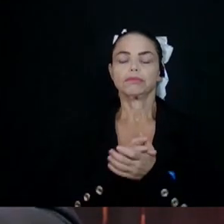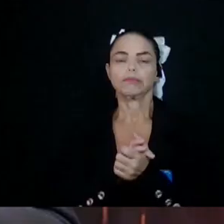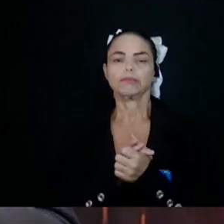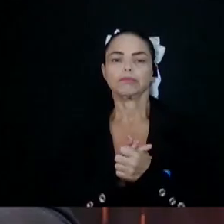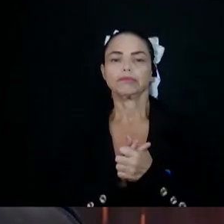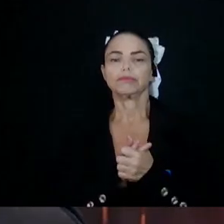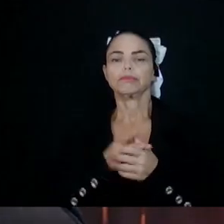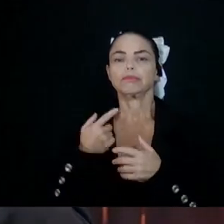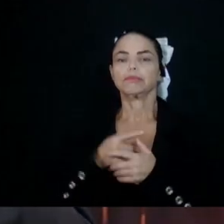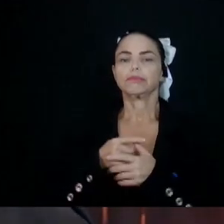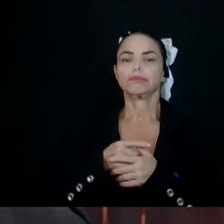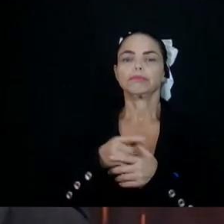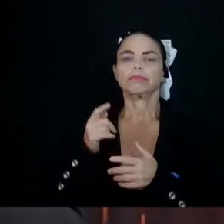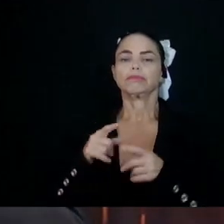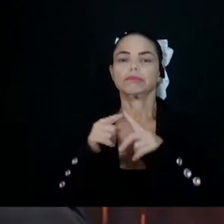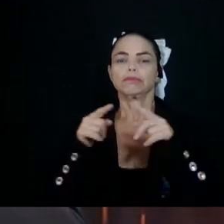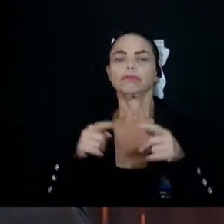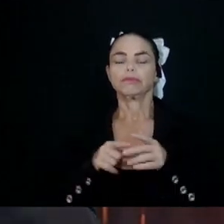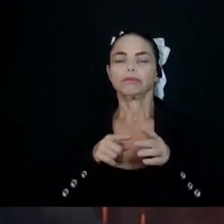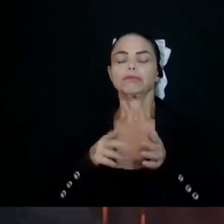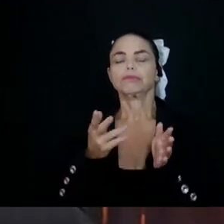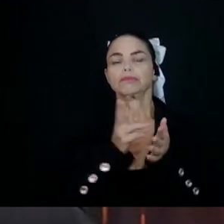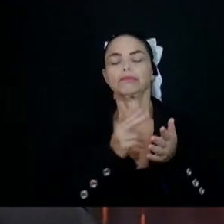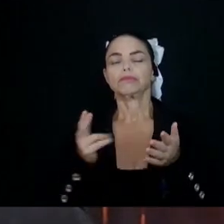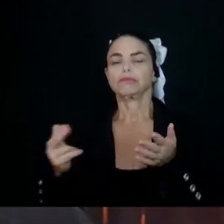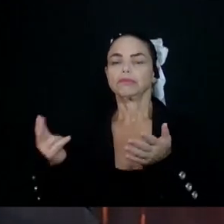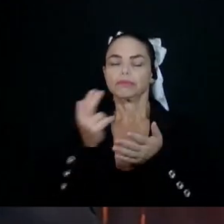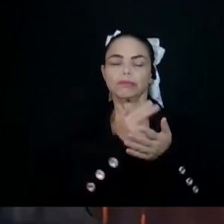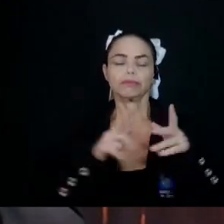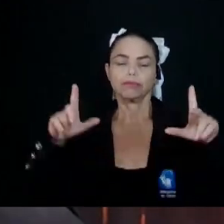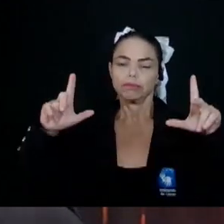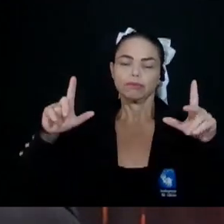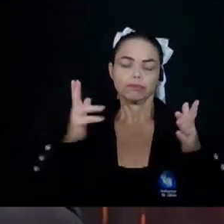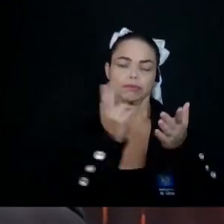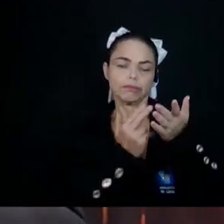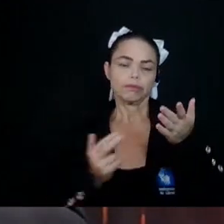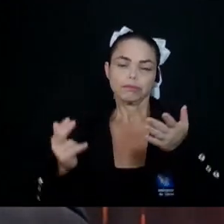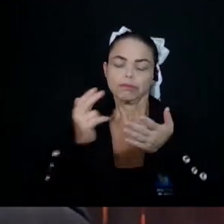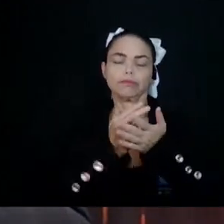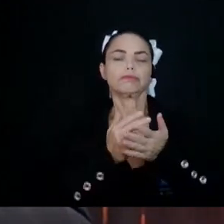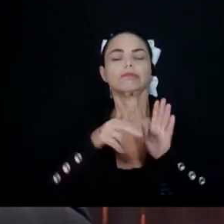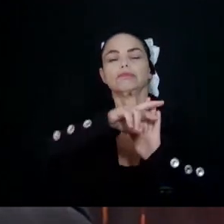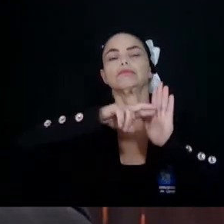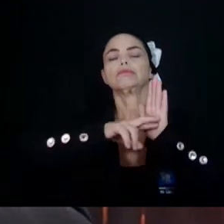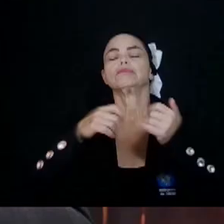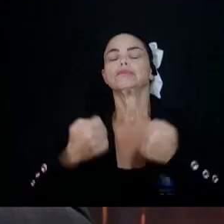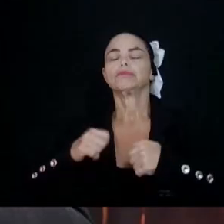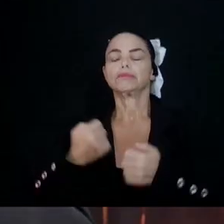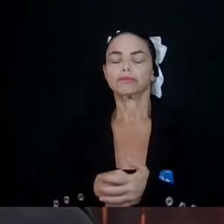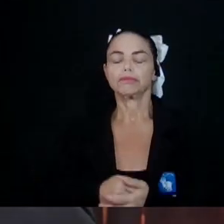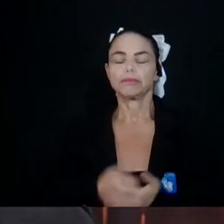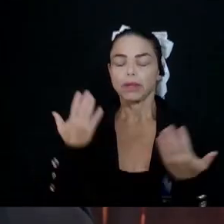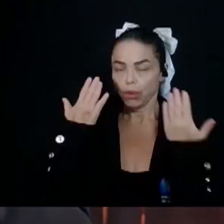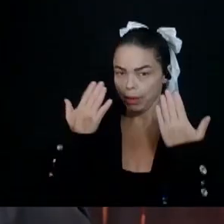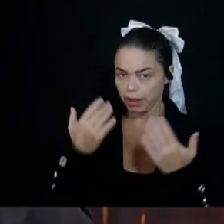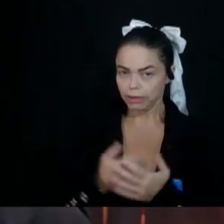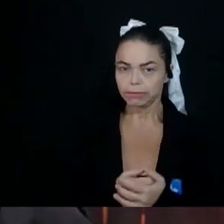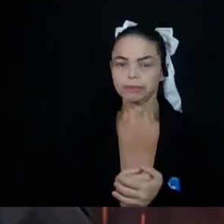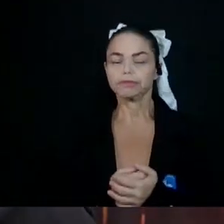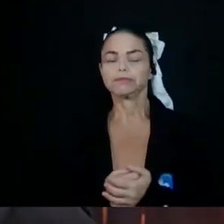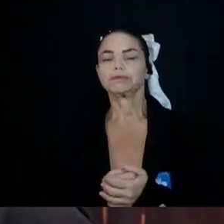esse quadro ainda está sendo pintado, né? É uma moldura, né, onde estabelecem regras, mas toda essa parte